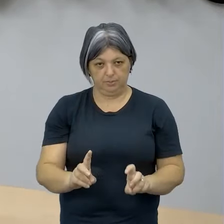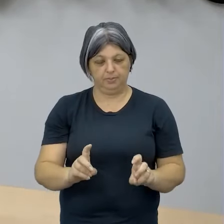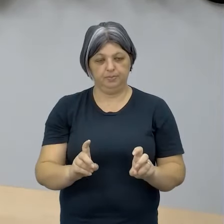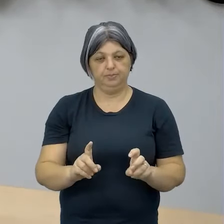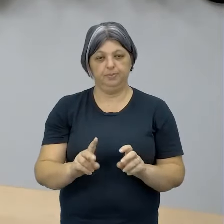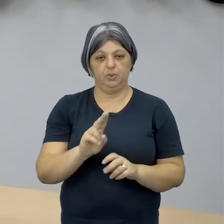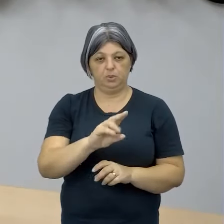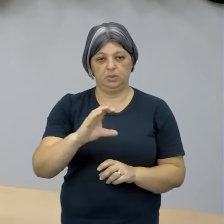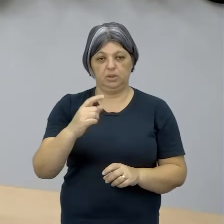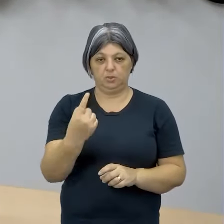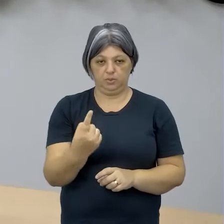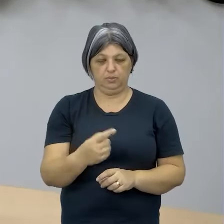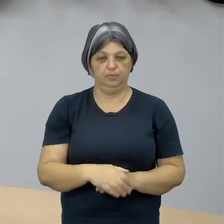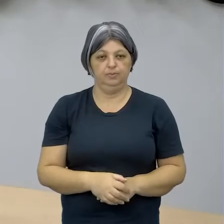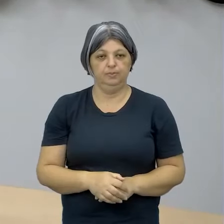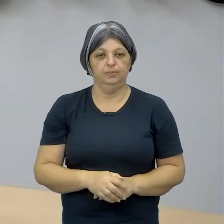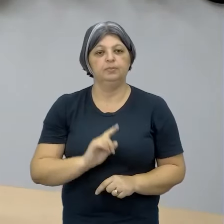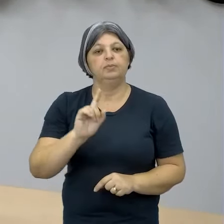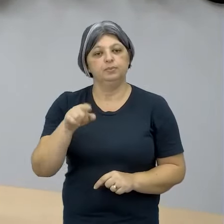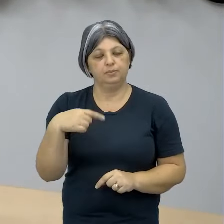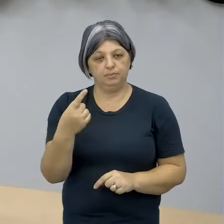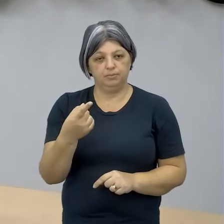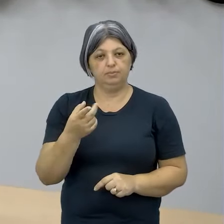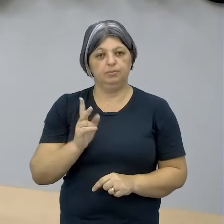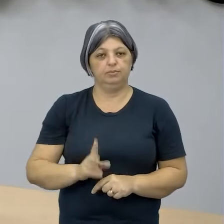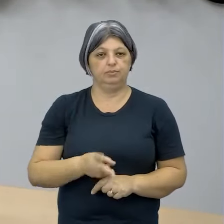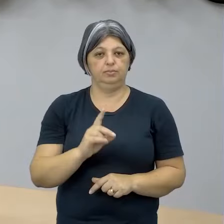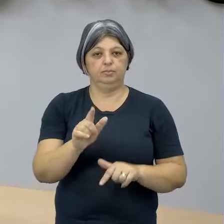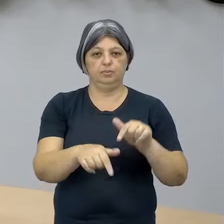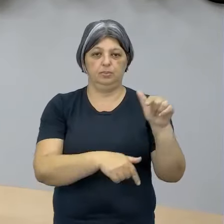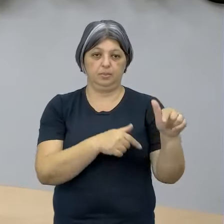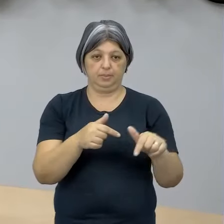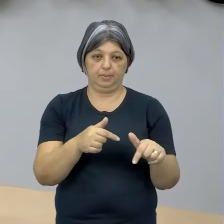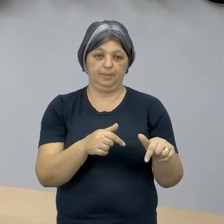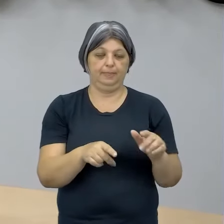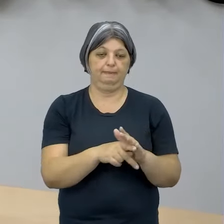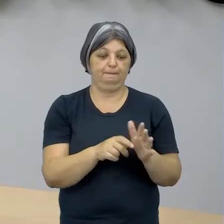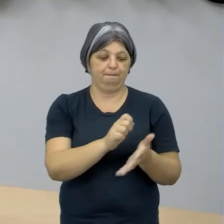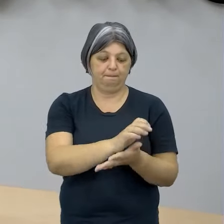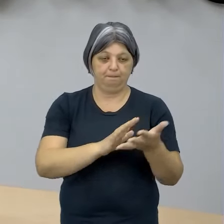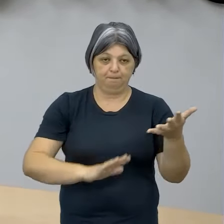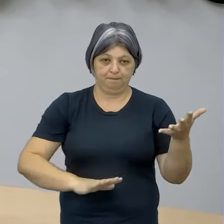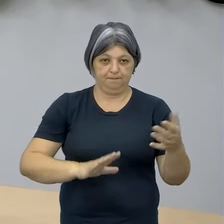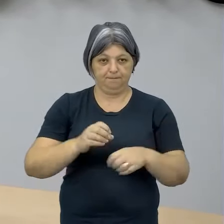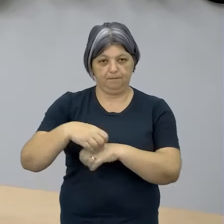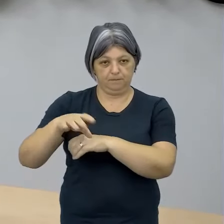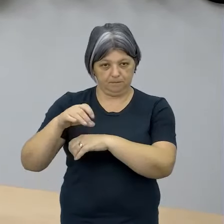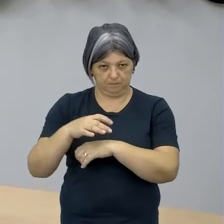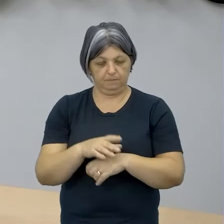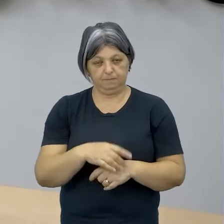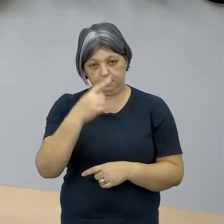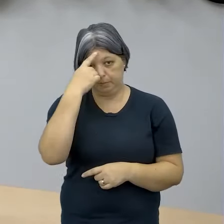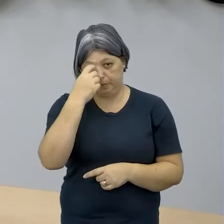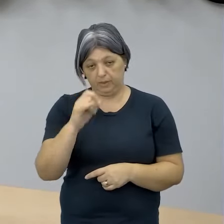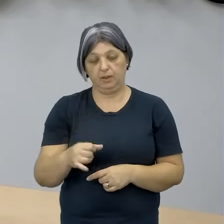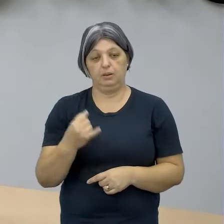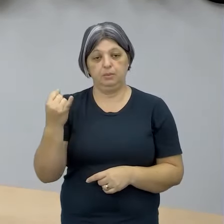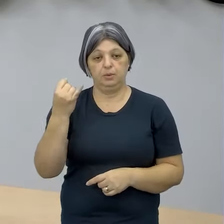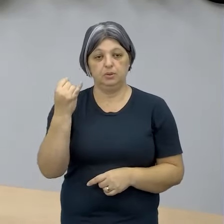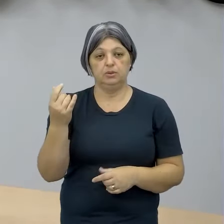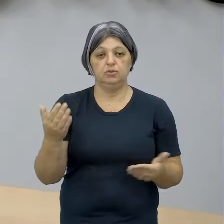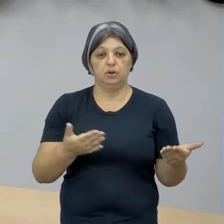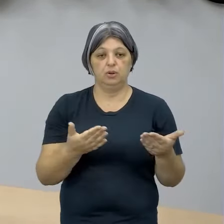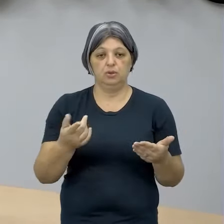curricular 1, e depois, mais para frente, a gente vai trabalhar com vocês também sugestões de atividades, tá bom? Então, essa é a ideia, por isso que é muito importante